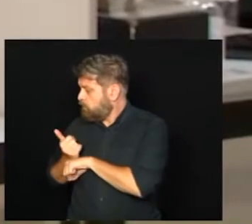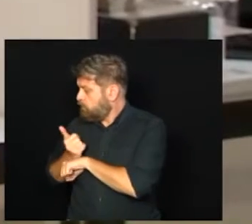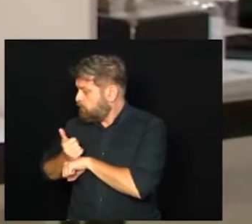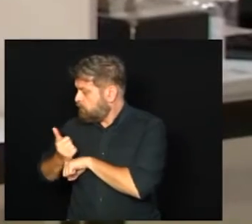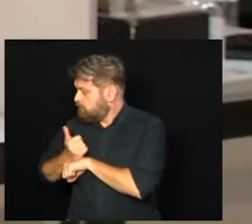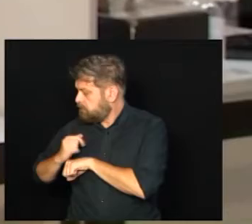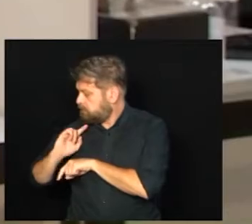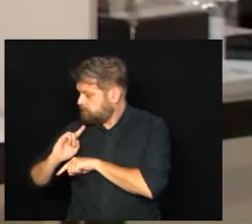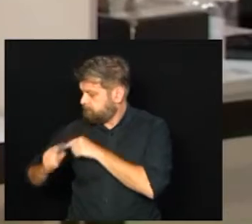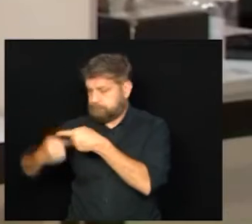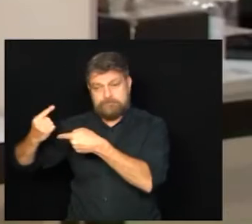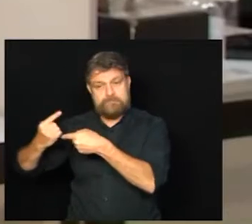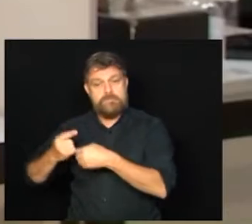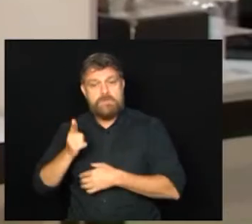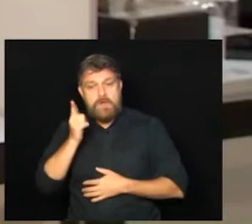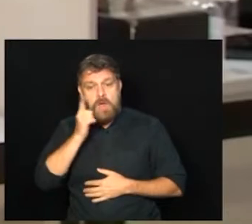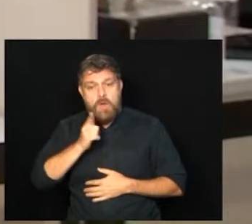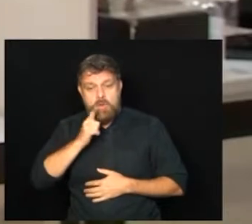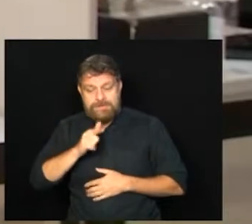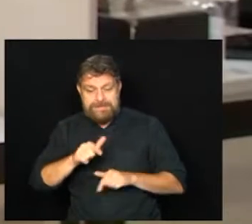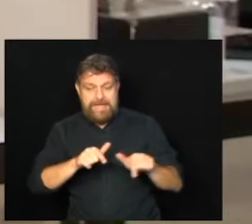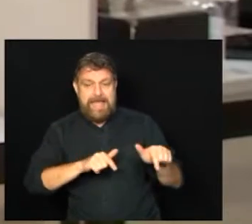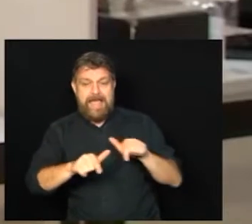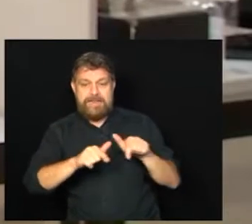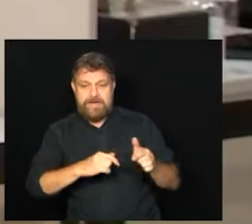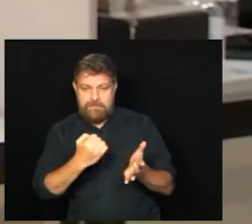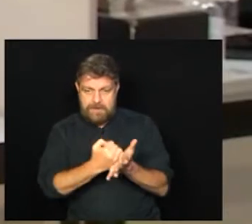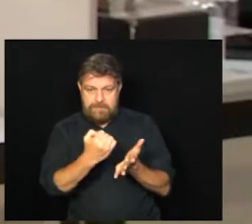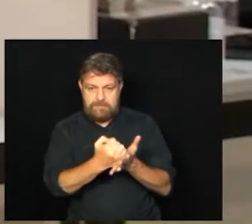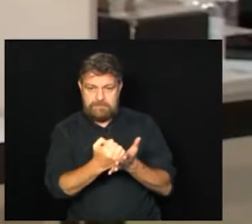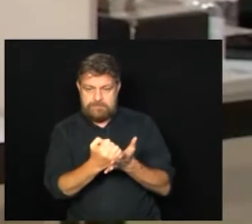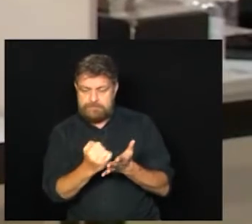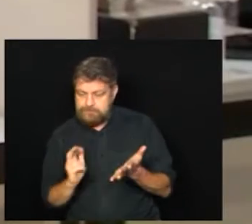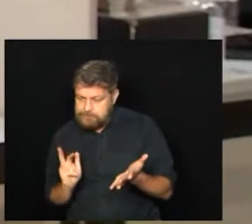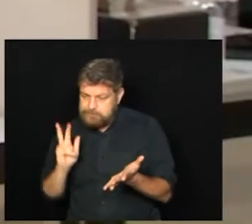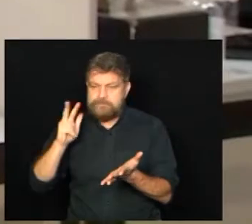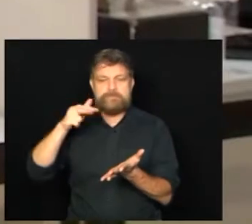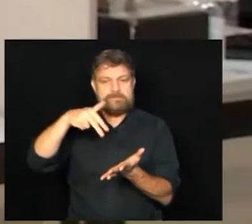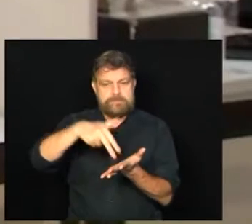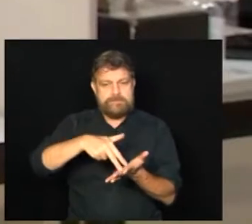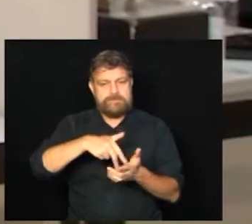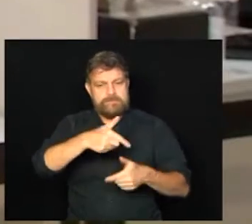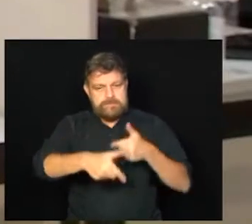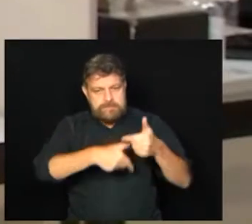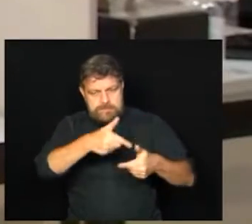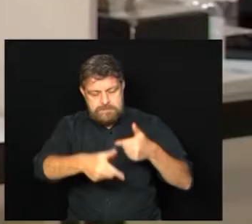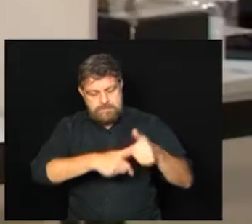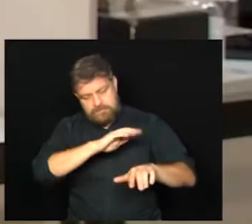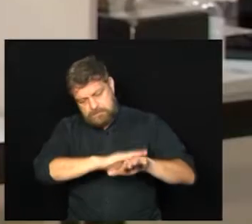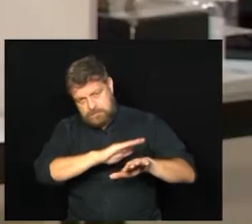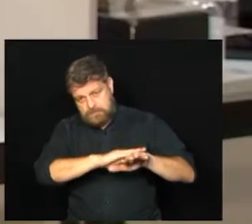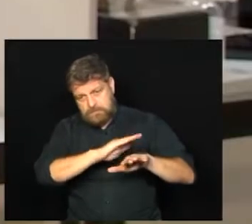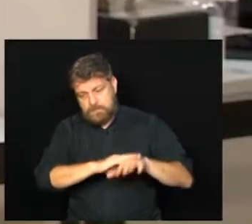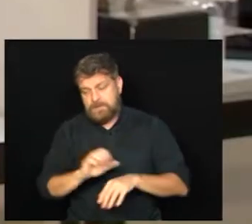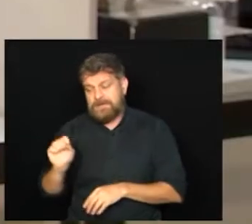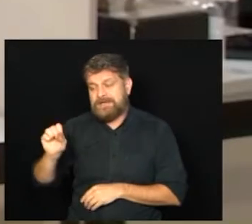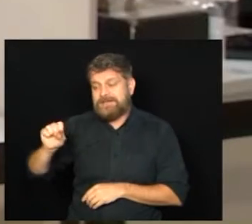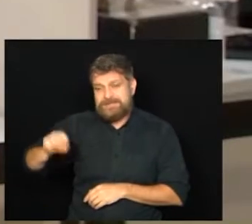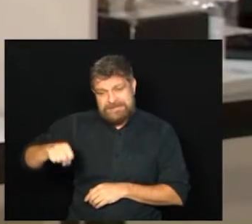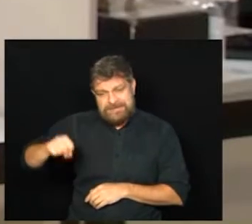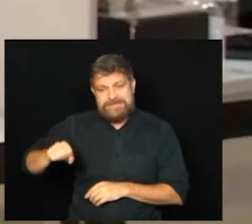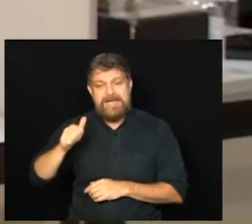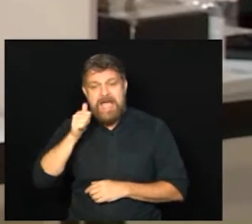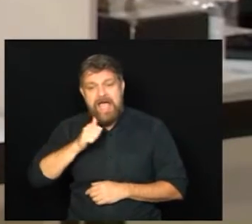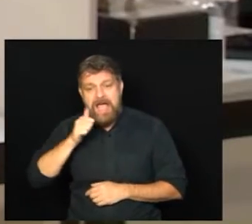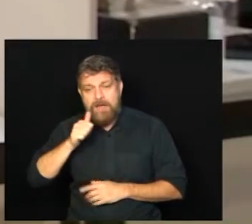profissional e aí conseguir se encaixar no mercado de trabalho, se recolocar no mercado de trabalho. E sim, as mulheres